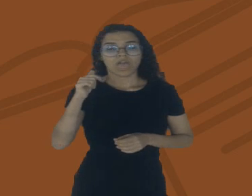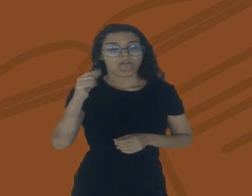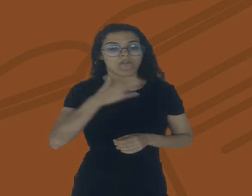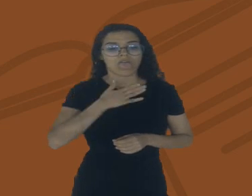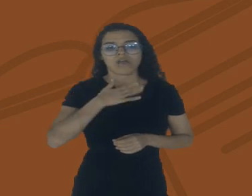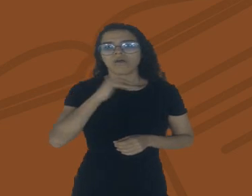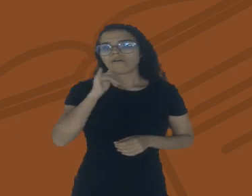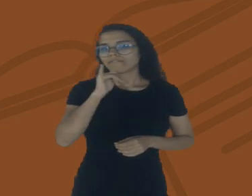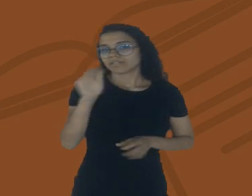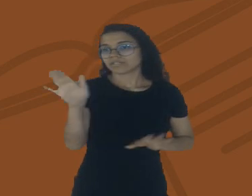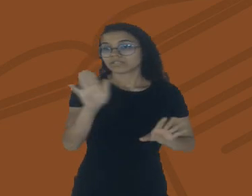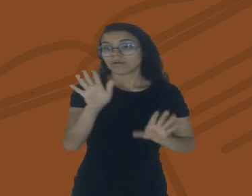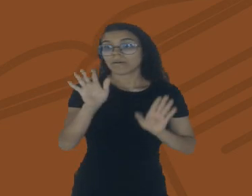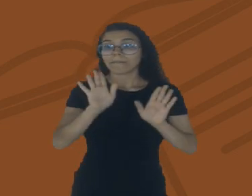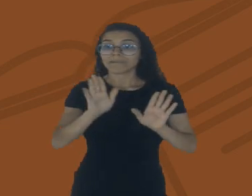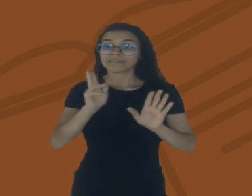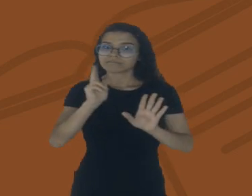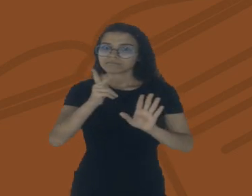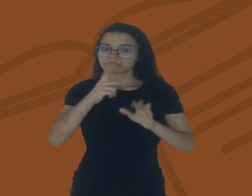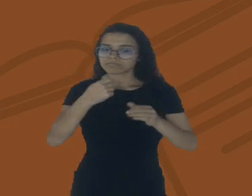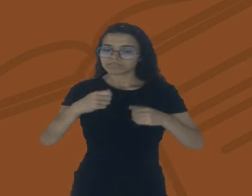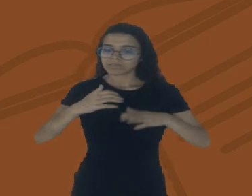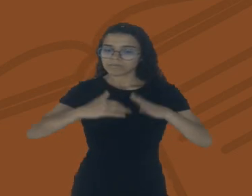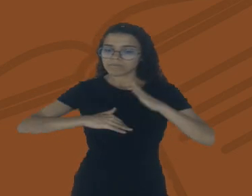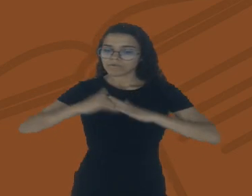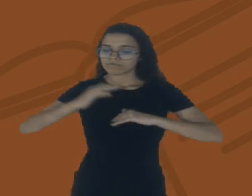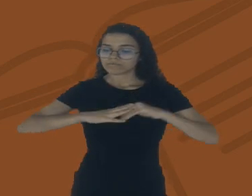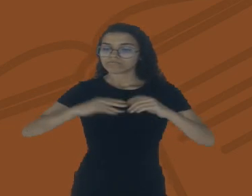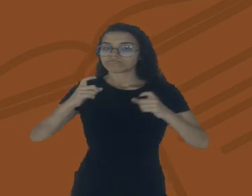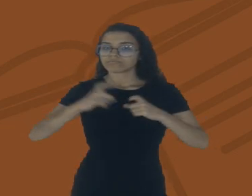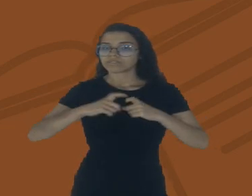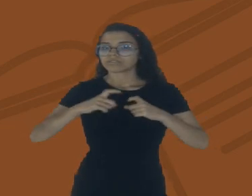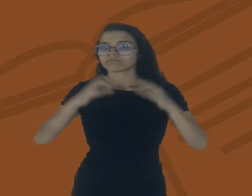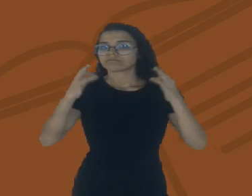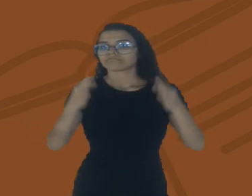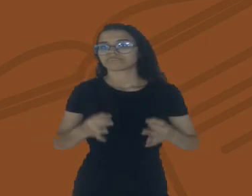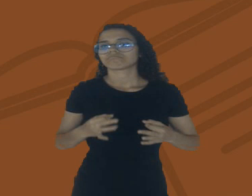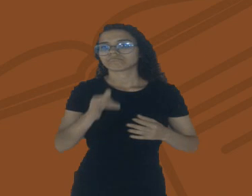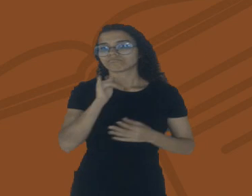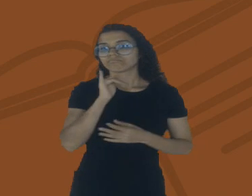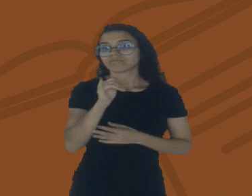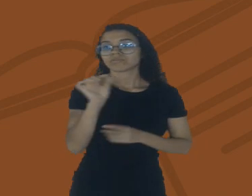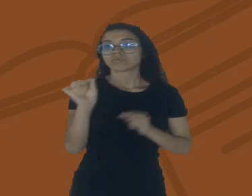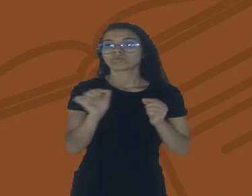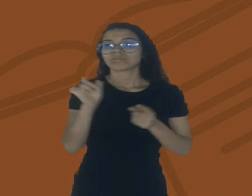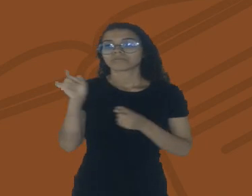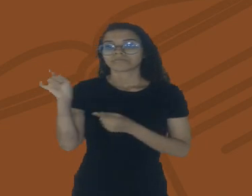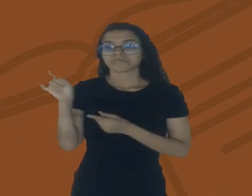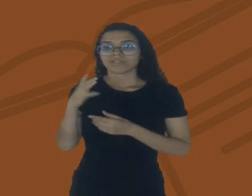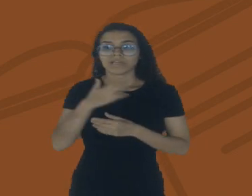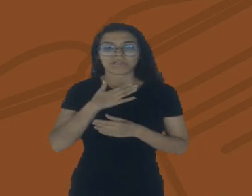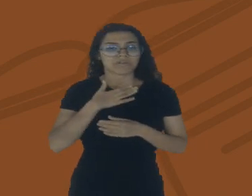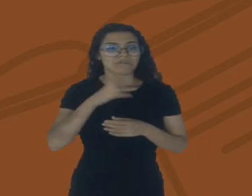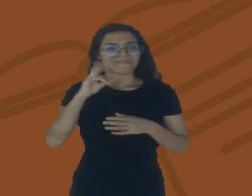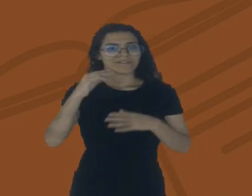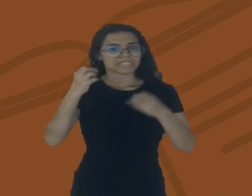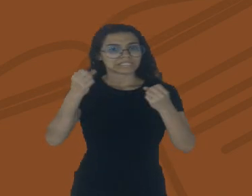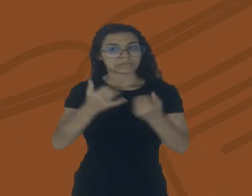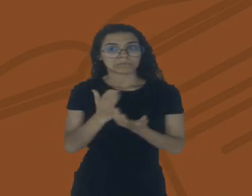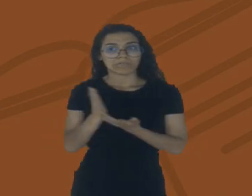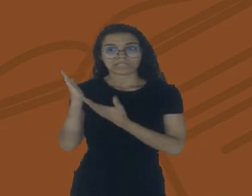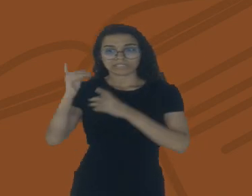outra pessoa, mas sempre por um profissional médico, certo? Então, a gente não vai falar muito sobre essa questão desses distúrbios,